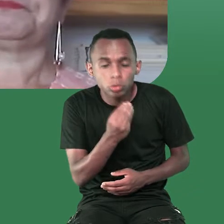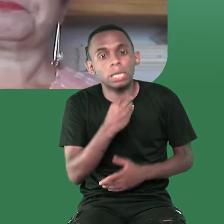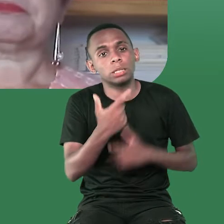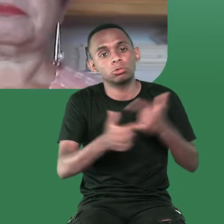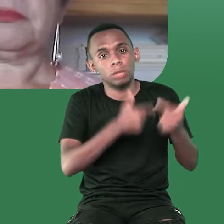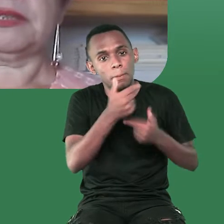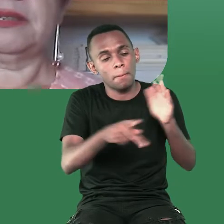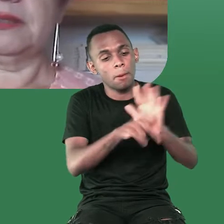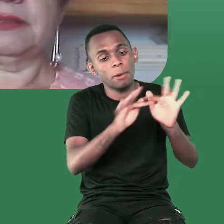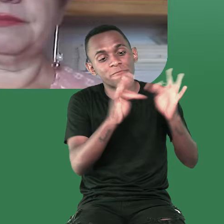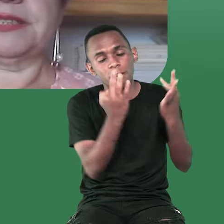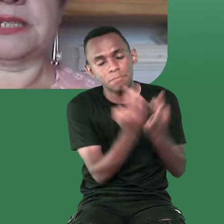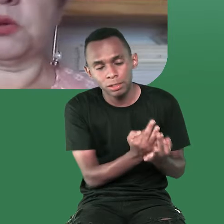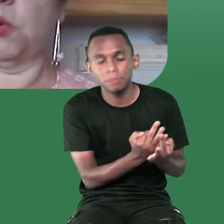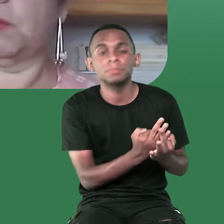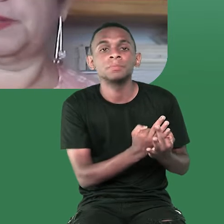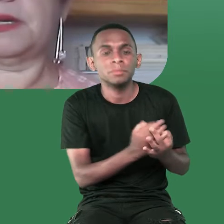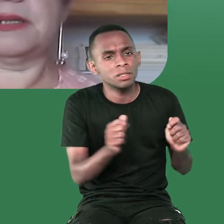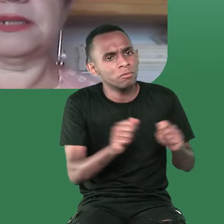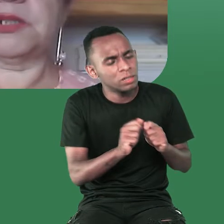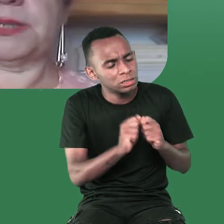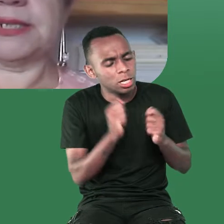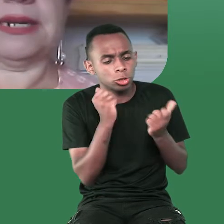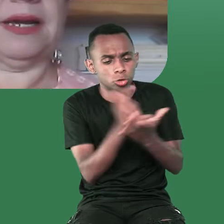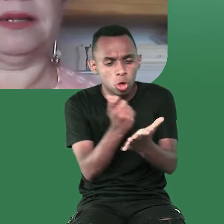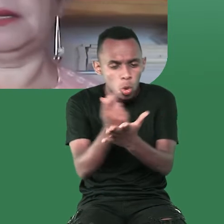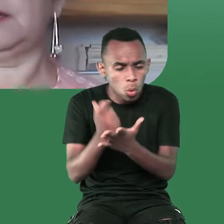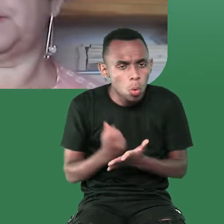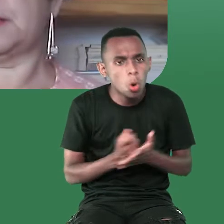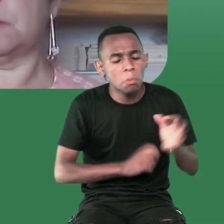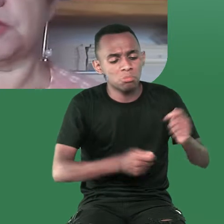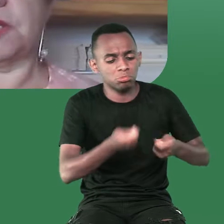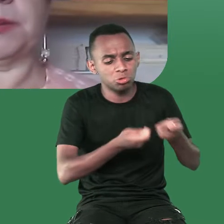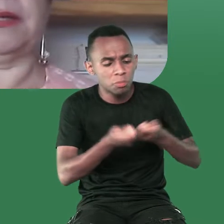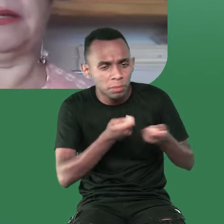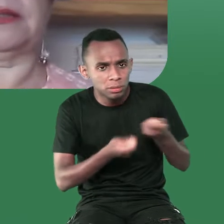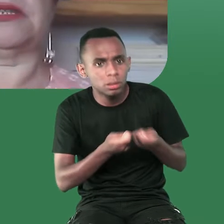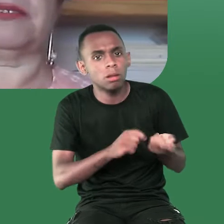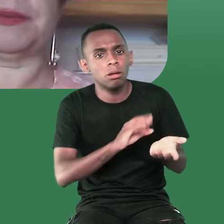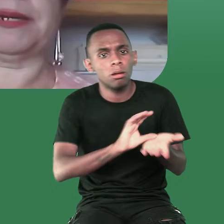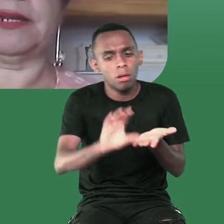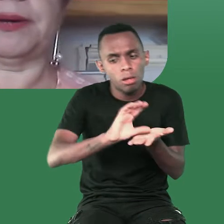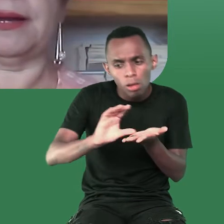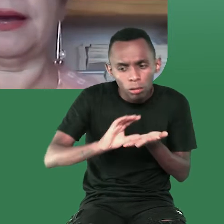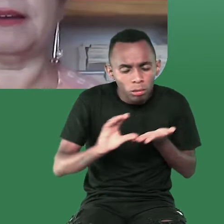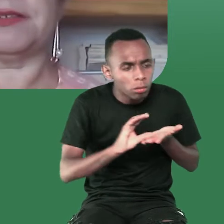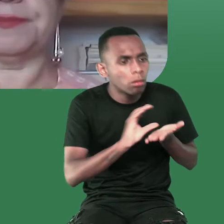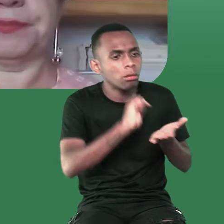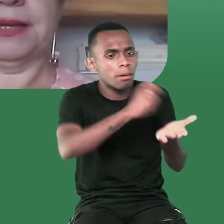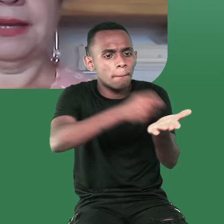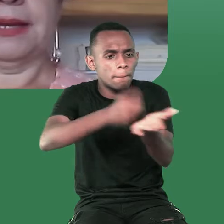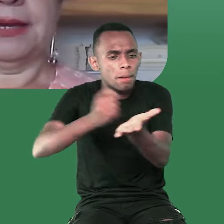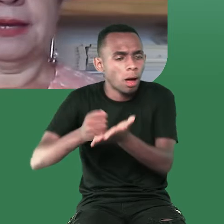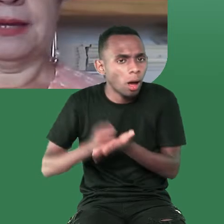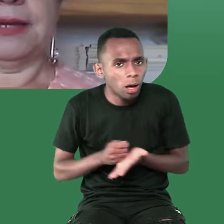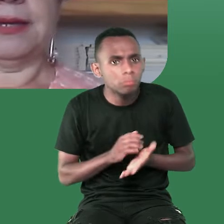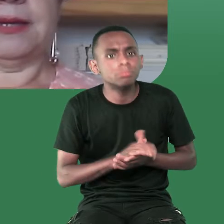família, fazer as compras, administrar ali, passar o dinheiro para quem ajudava, para quem